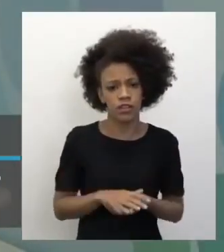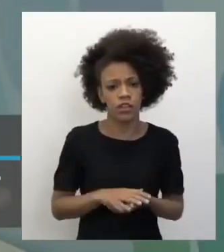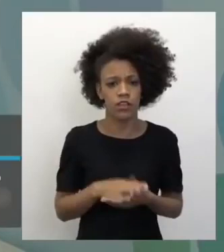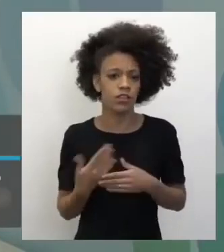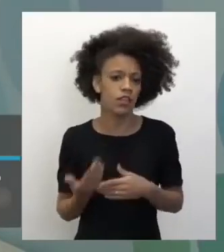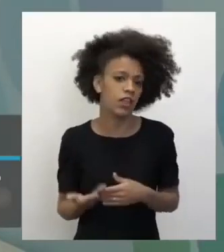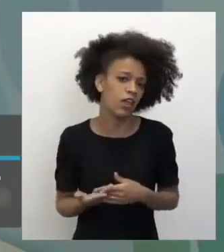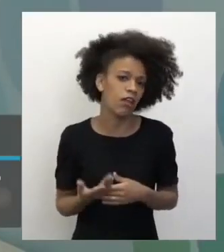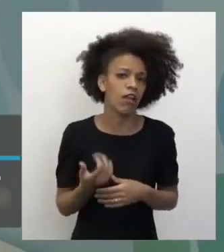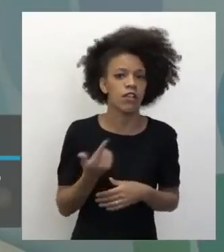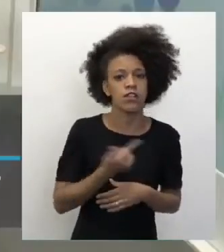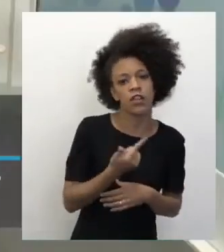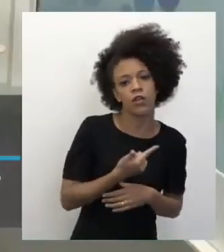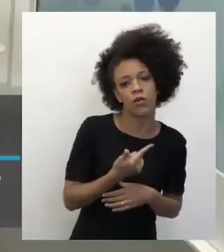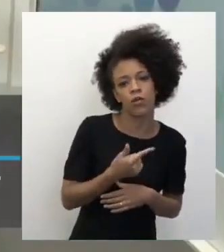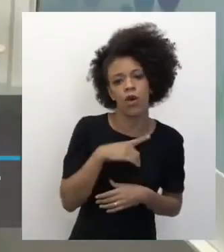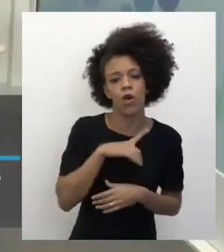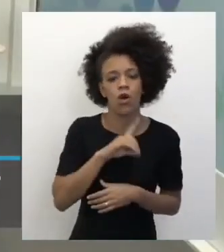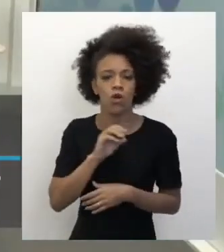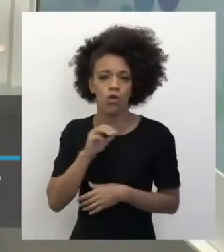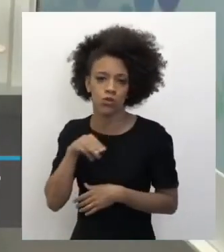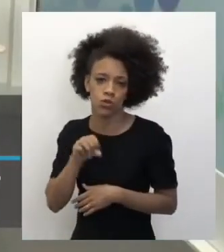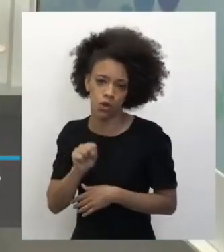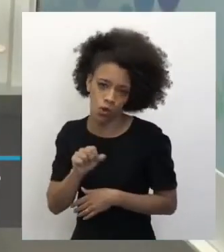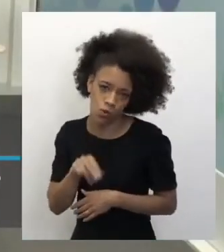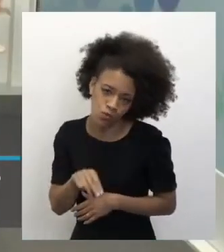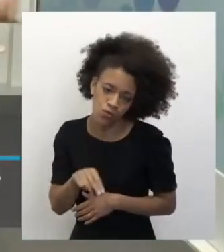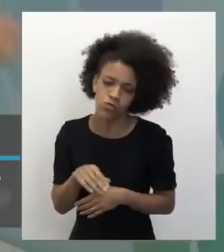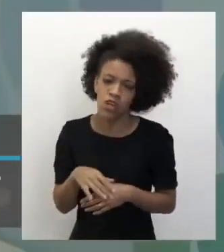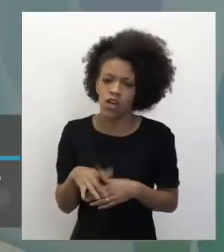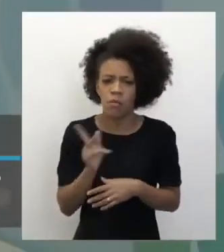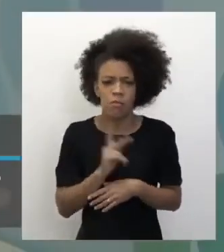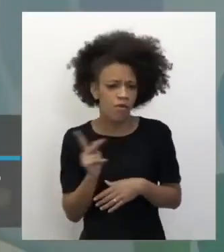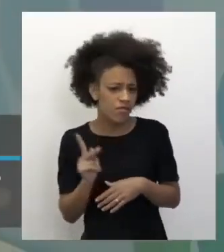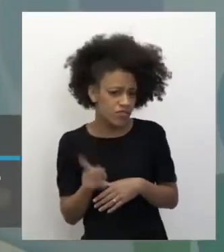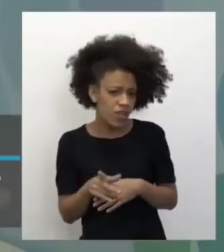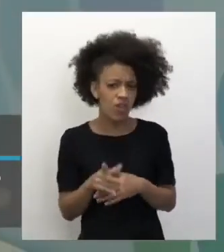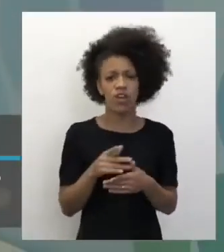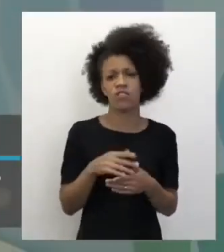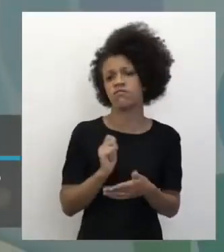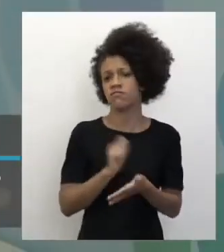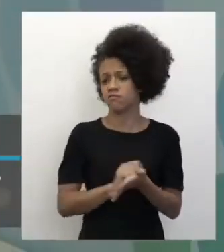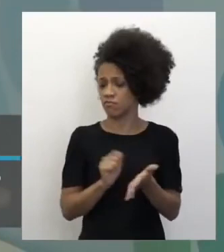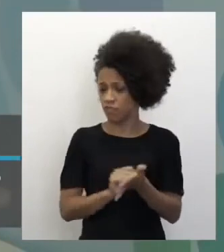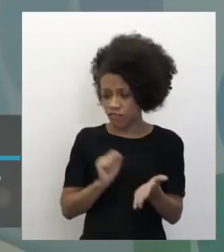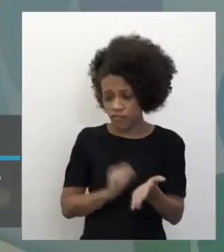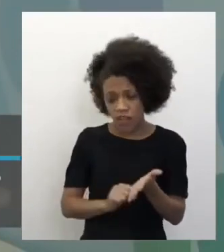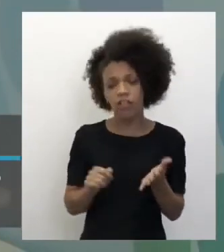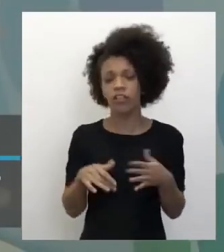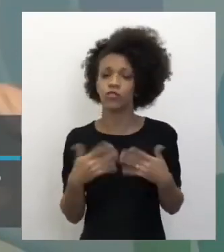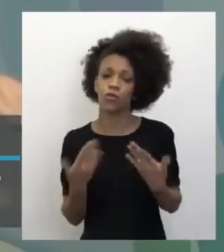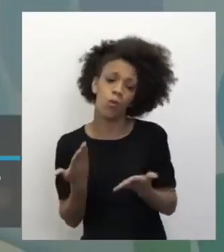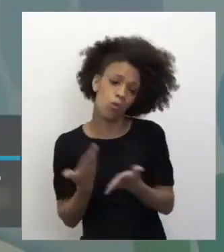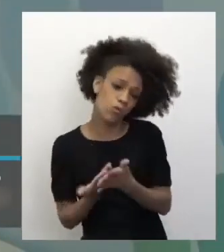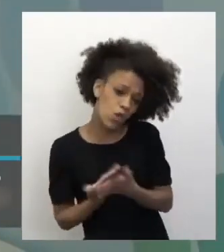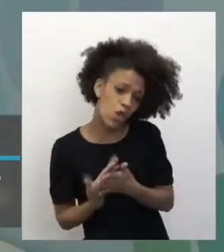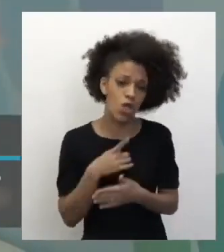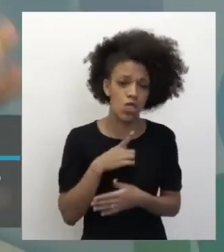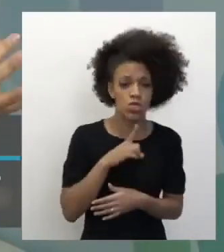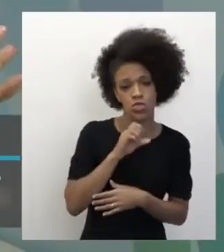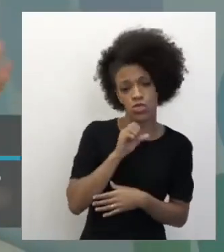Dawes, quando eu fui fazer a minha aula de debate, professores, escrevi isso aqui a partir dos estudos de Dawes